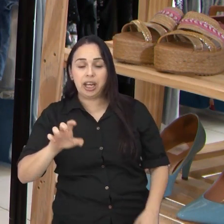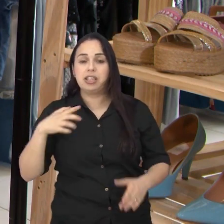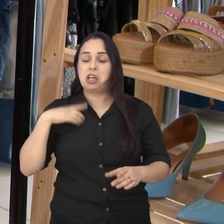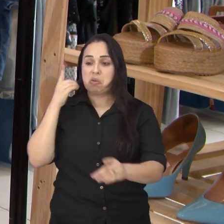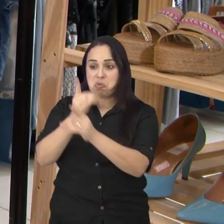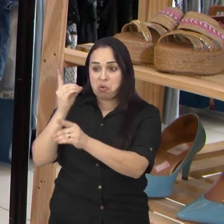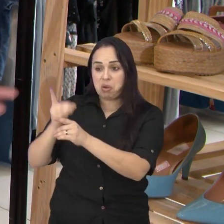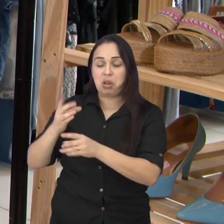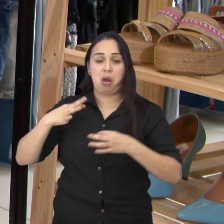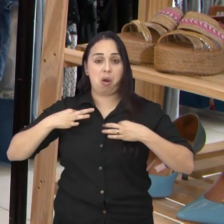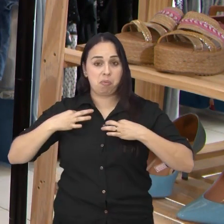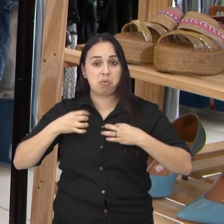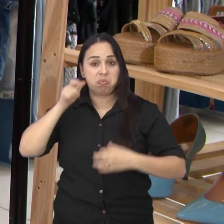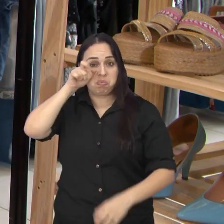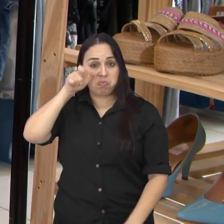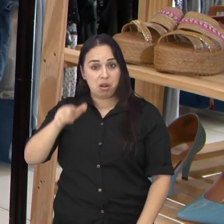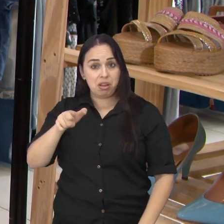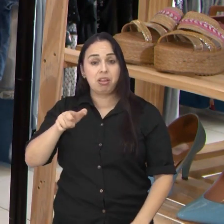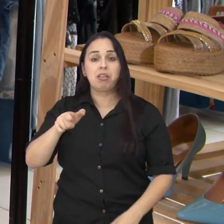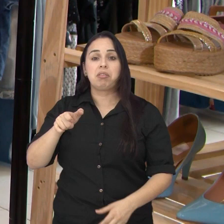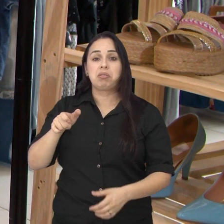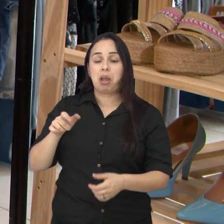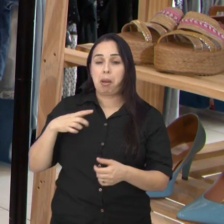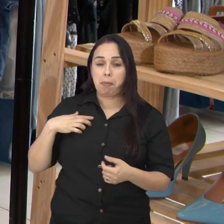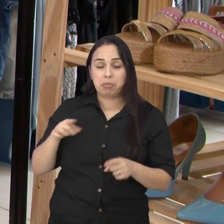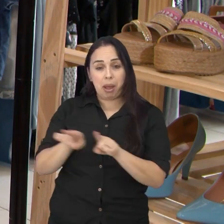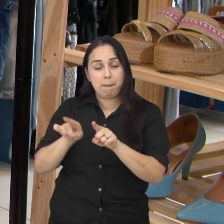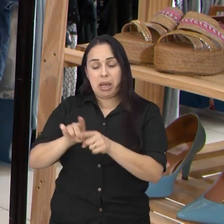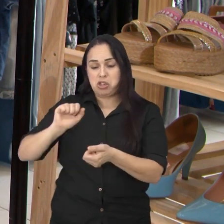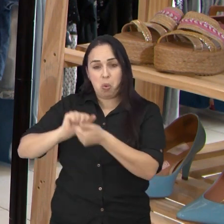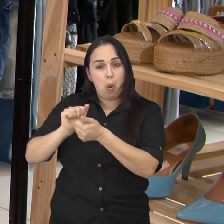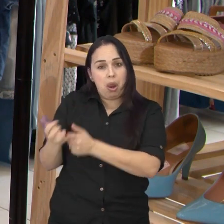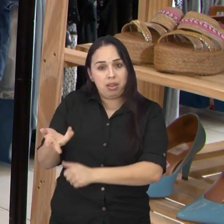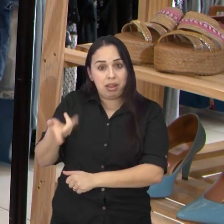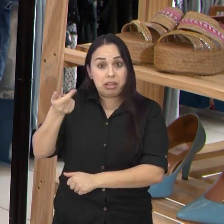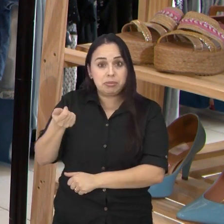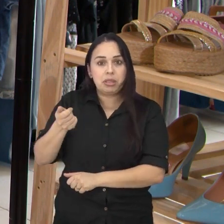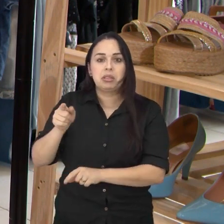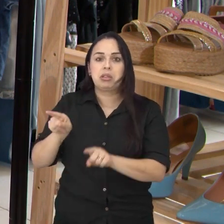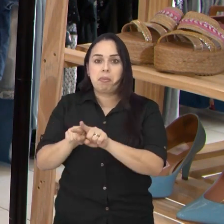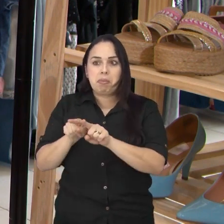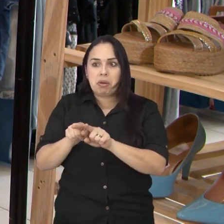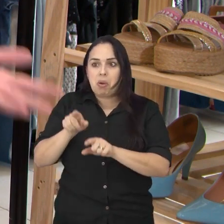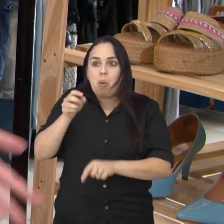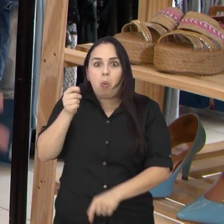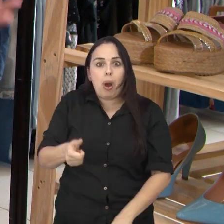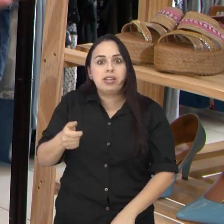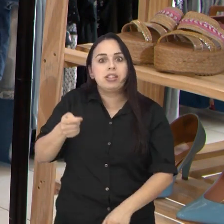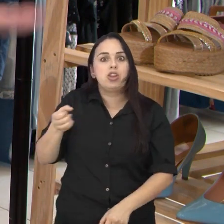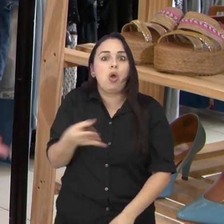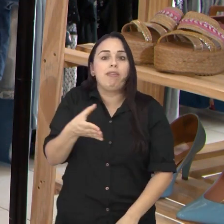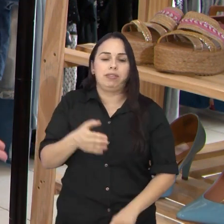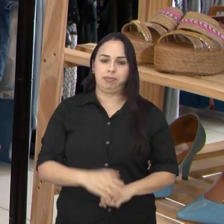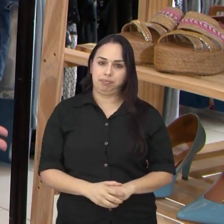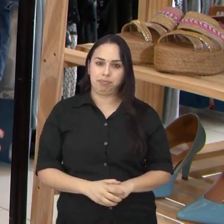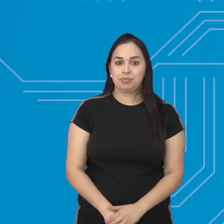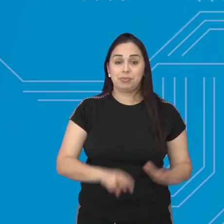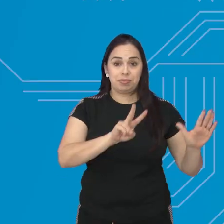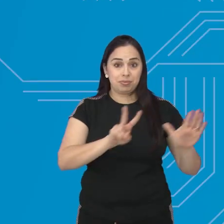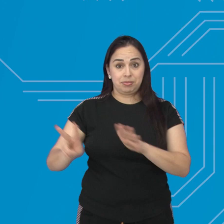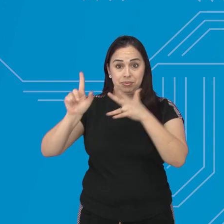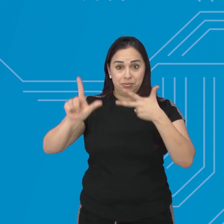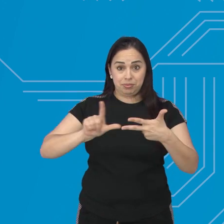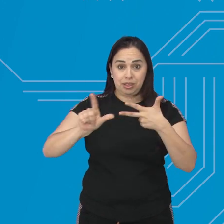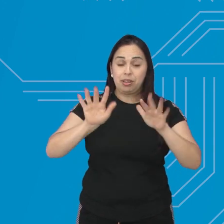acha peças extremamente interessantes, né, de muito bom gosto, de qualidade, muitas vezes peças quase novas.